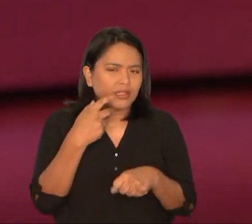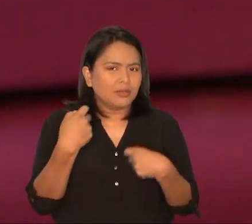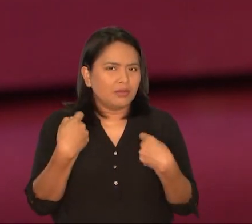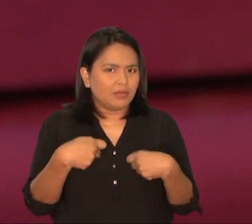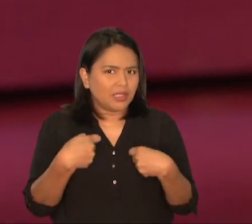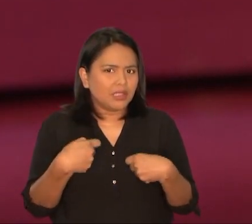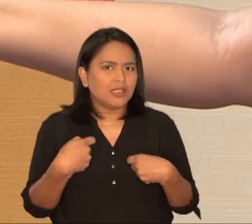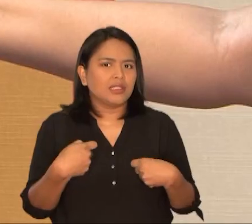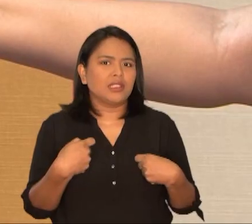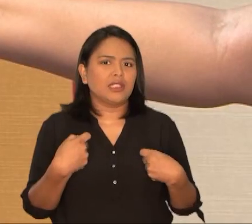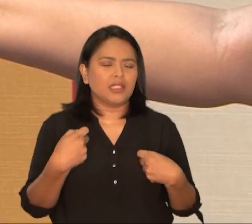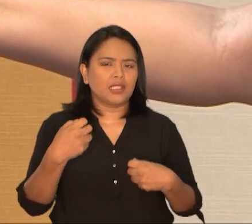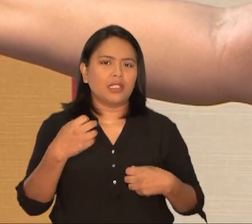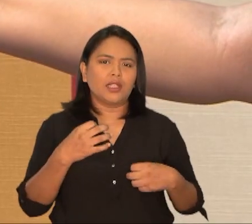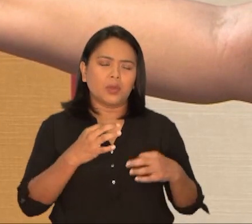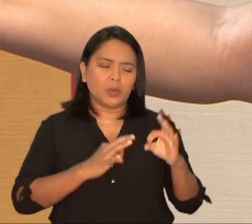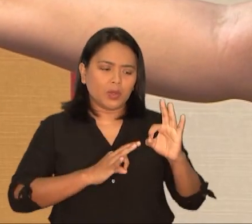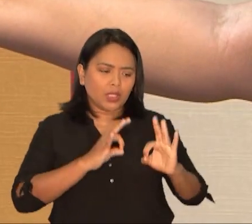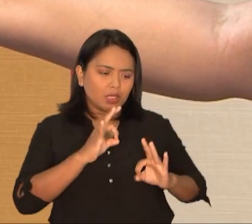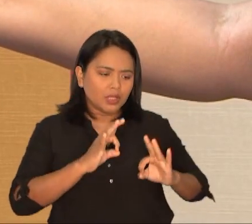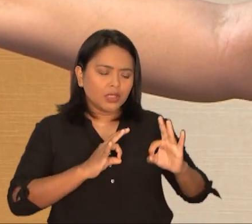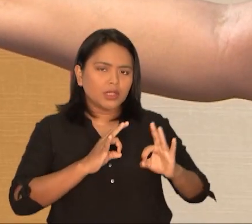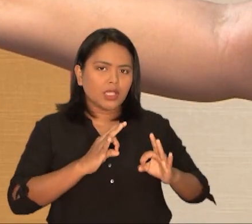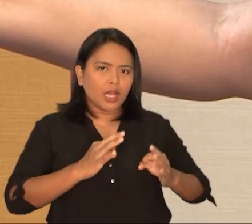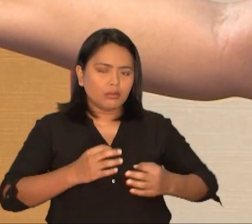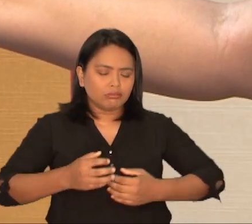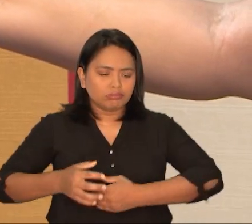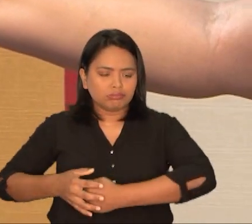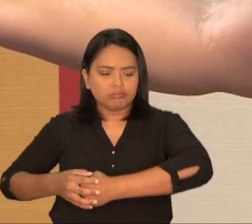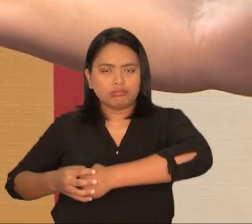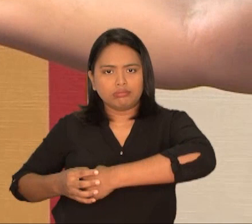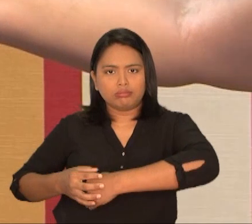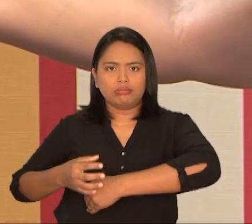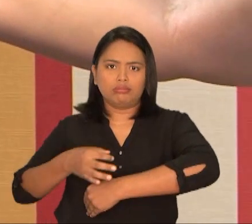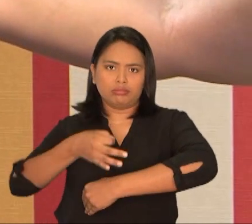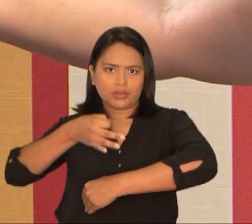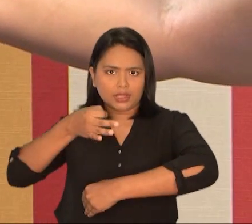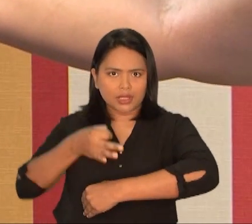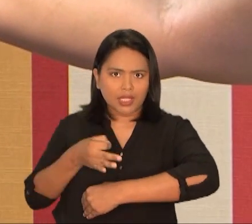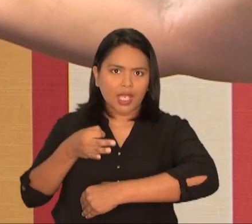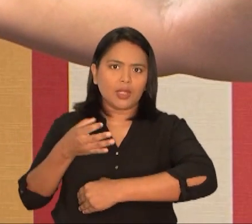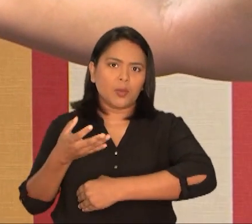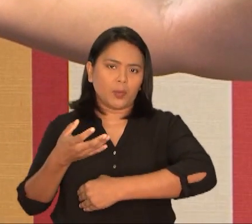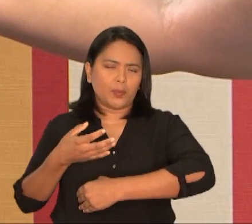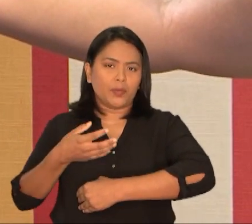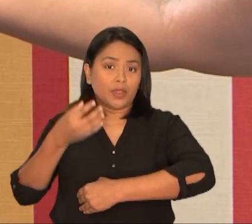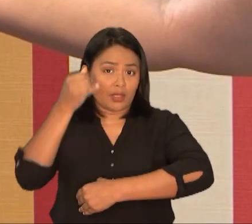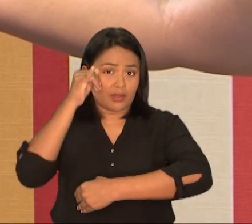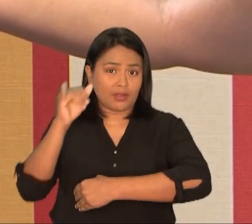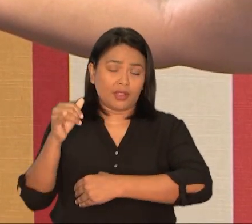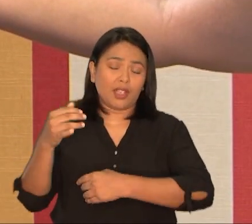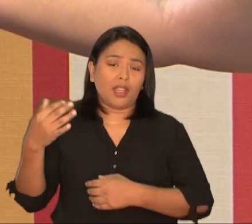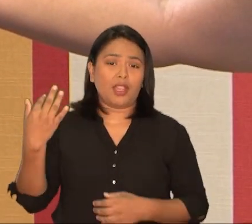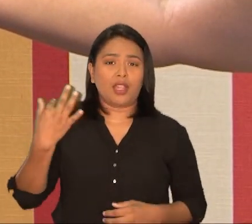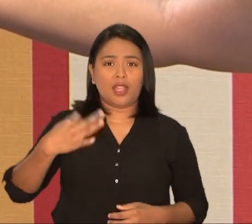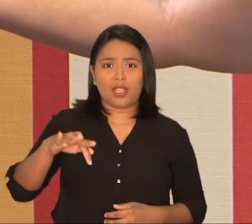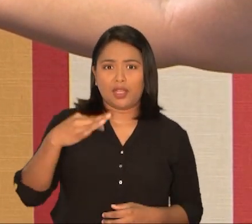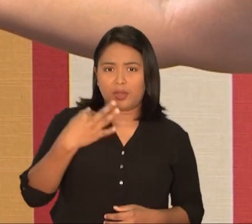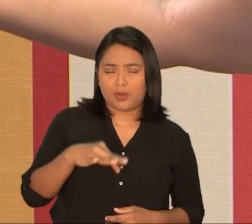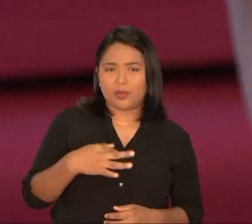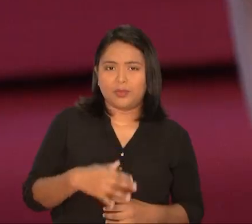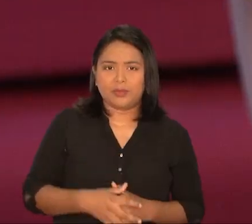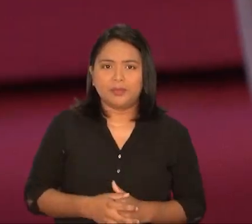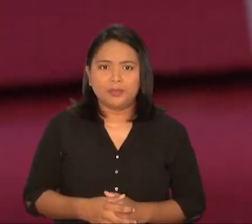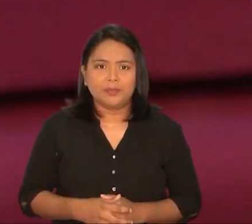como preparar essa mama para colocar o bebê no peito evita fissuras, lesões e a dor, né? Que a gente normalmente escuta falar sobre o